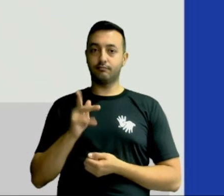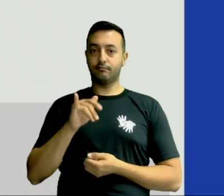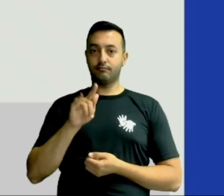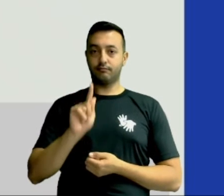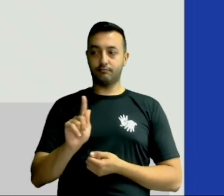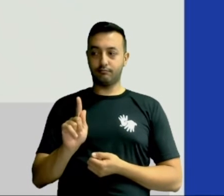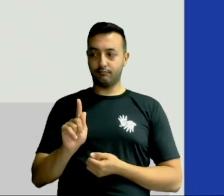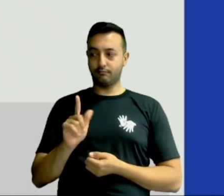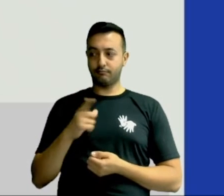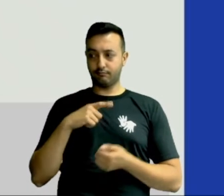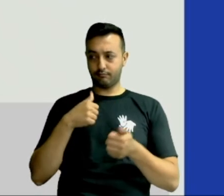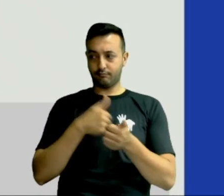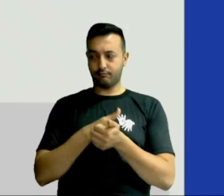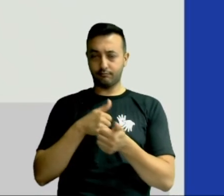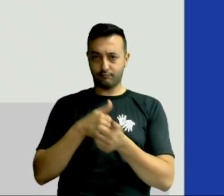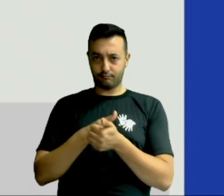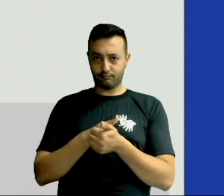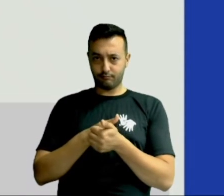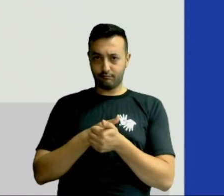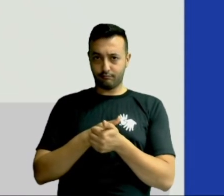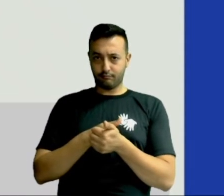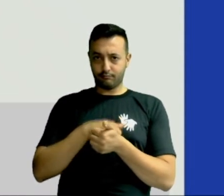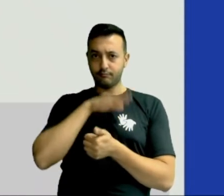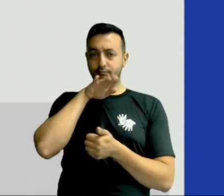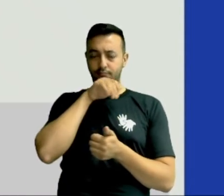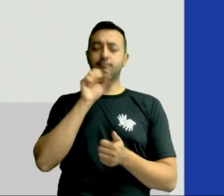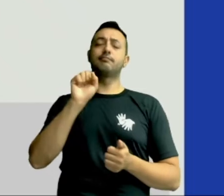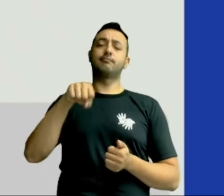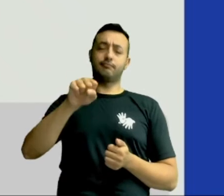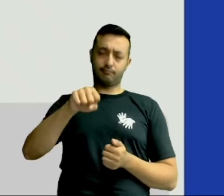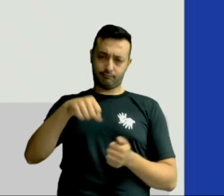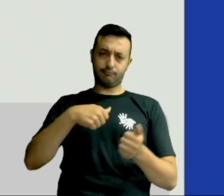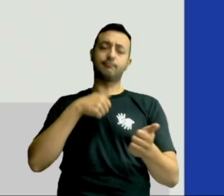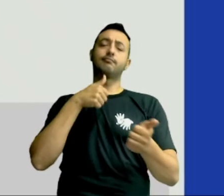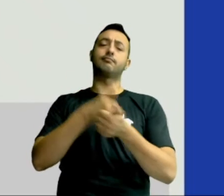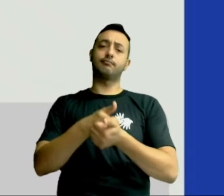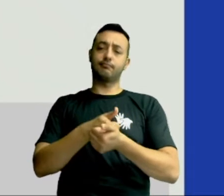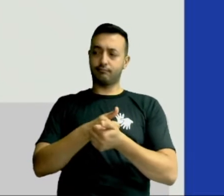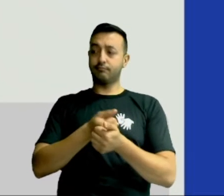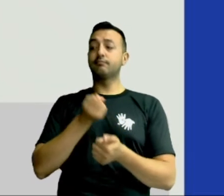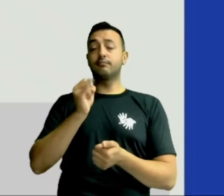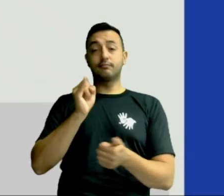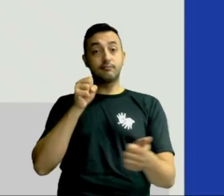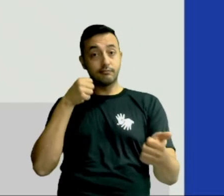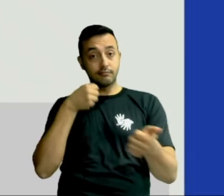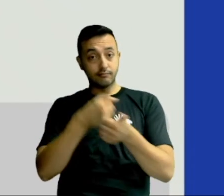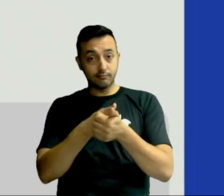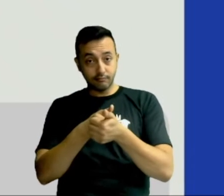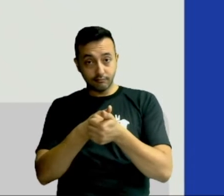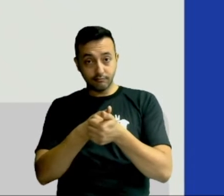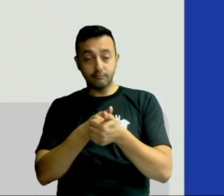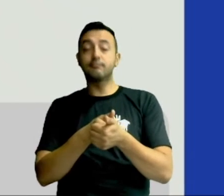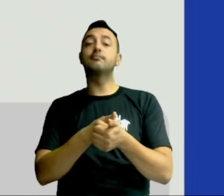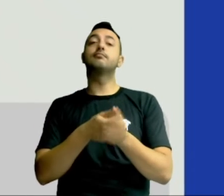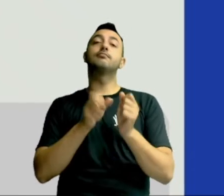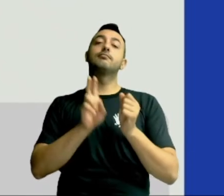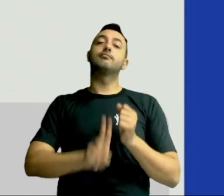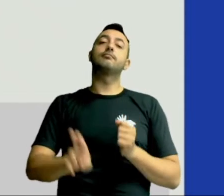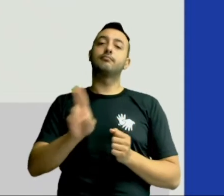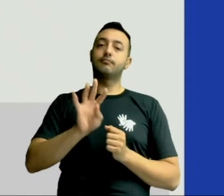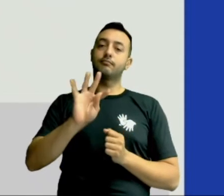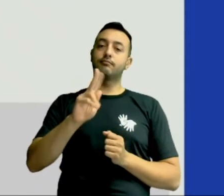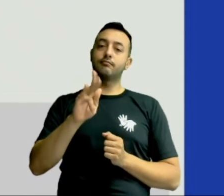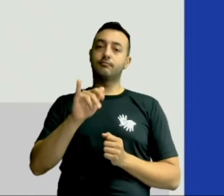essa próximo aos poucos a próxima dos porcos e essa próxima pra essa próxima dos porcos eu vou utilizar